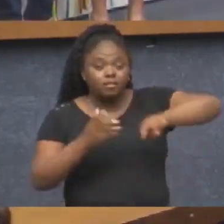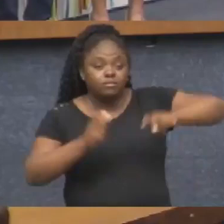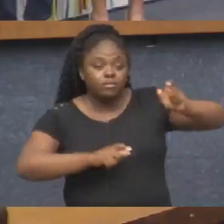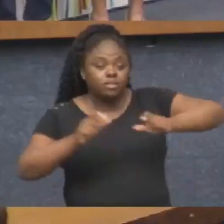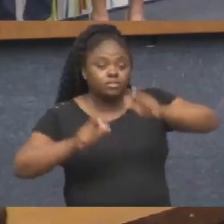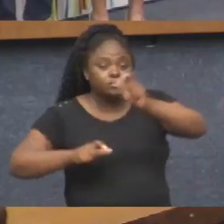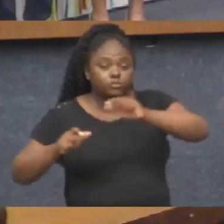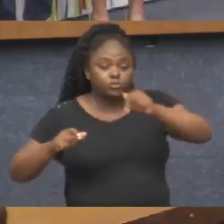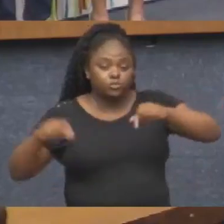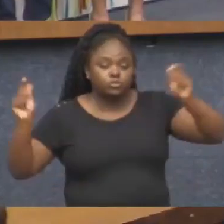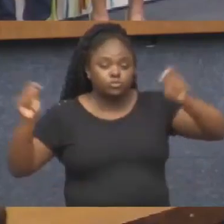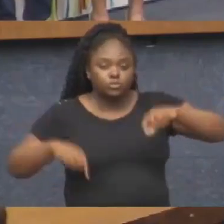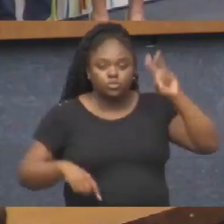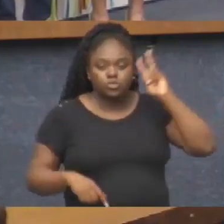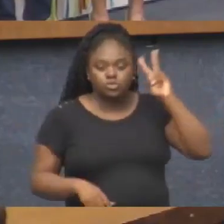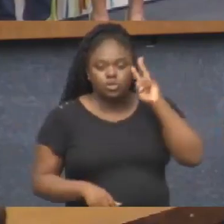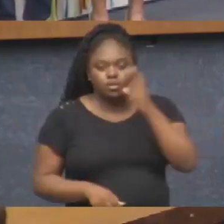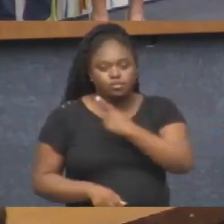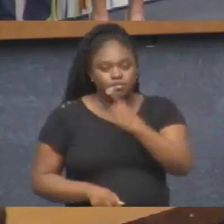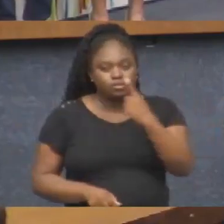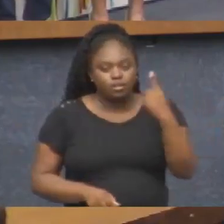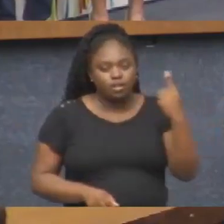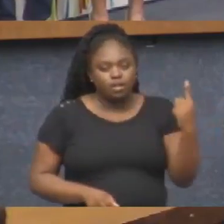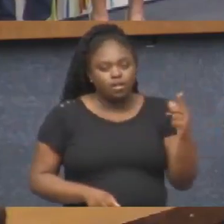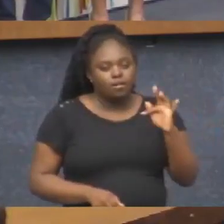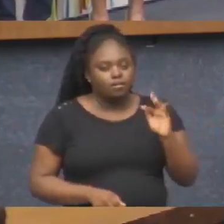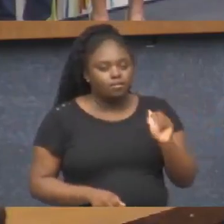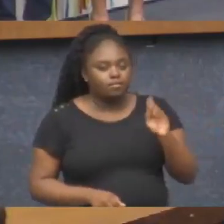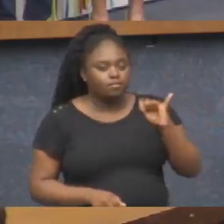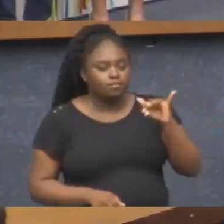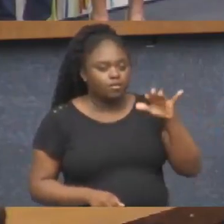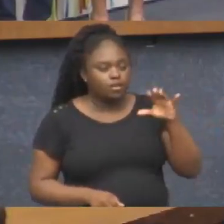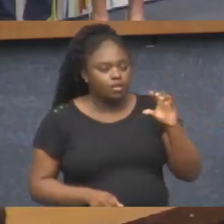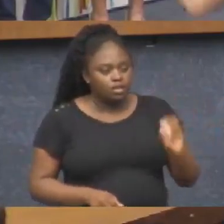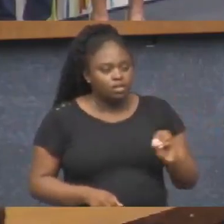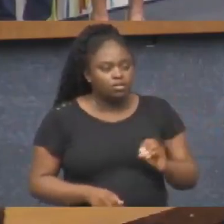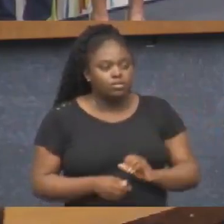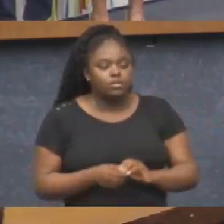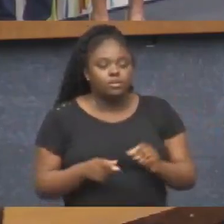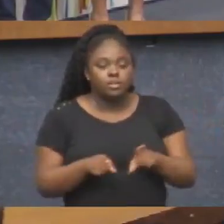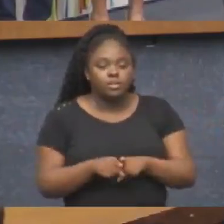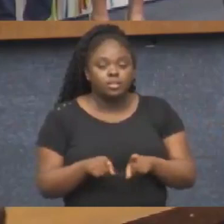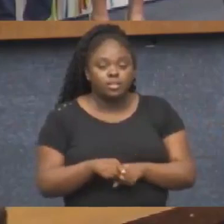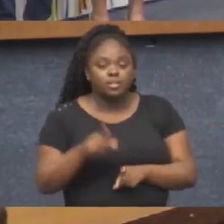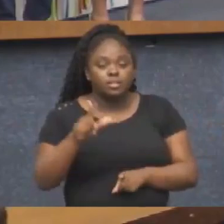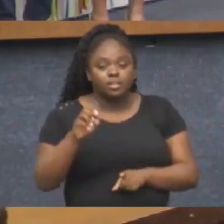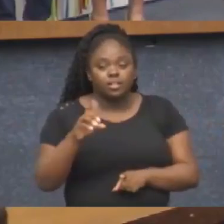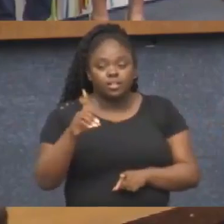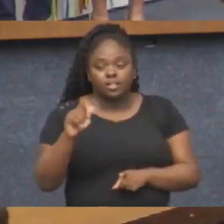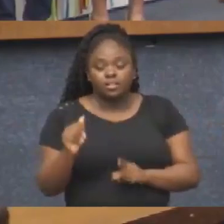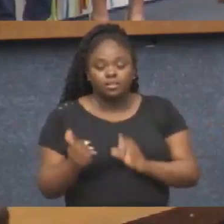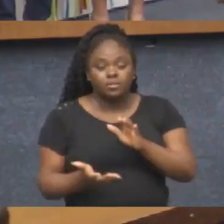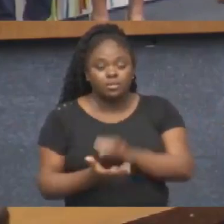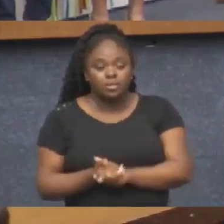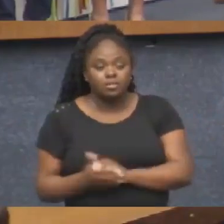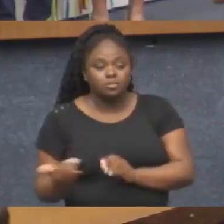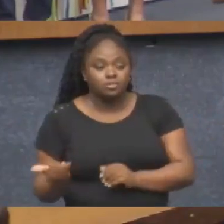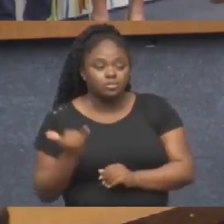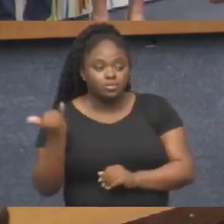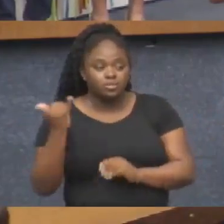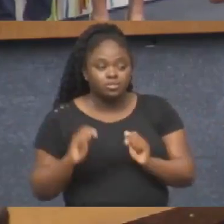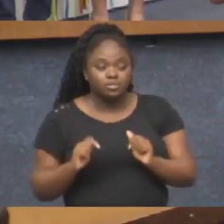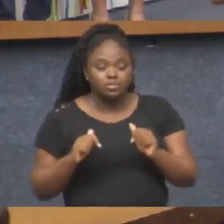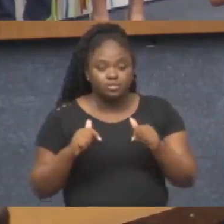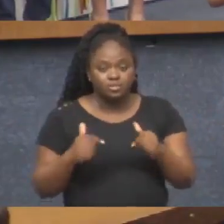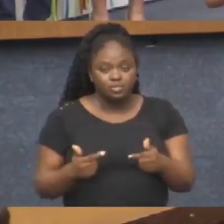contar as histórias da vida de cada um. Arthur, Fábio, Brunão também, que são protagonistas. Querida Leda Adalberto, que é um casal MFC, gente, que fez residência